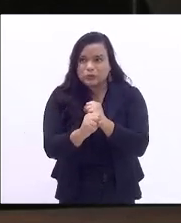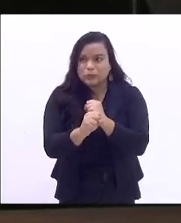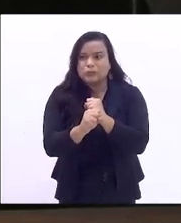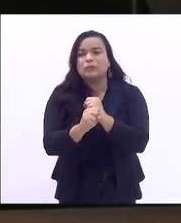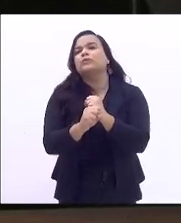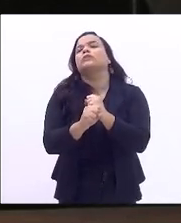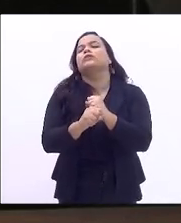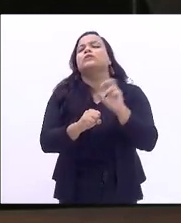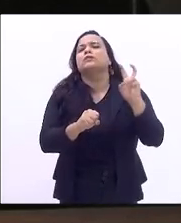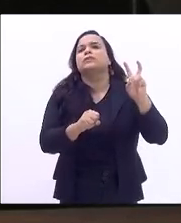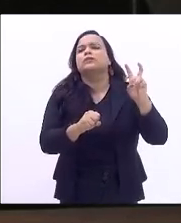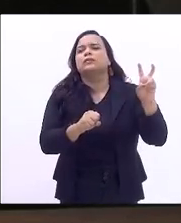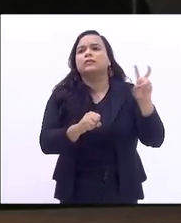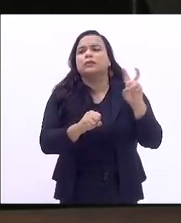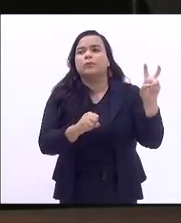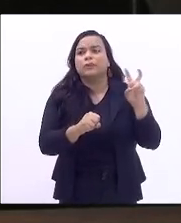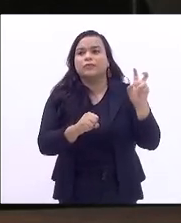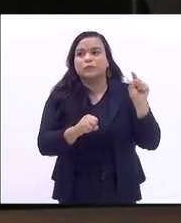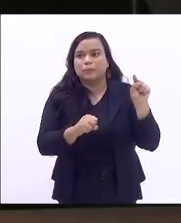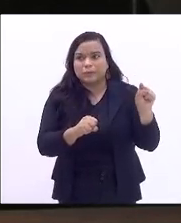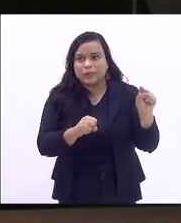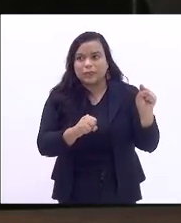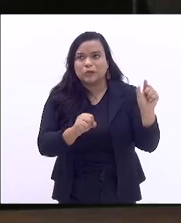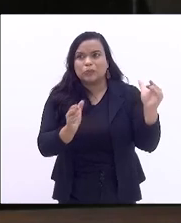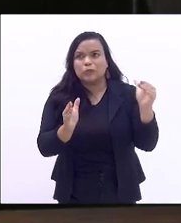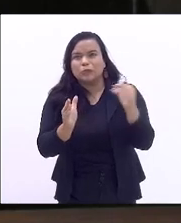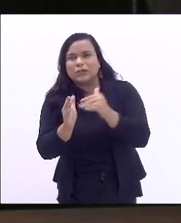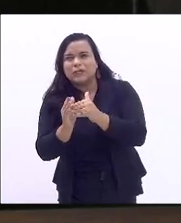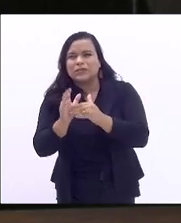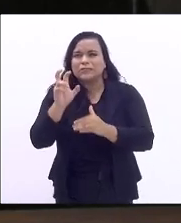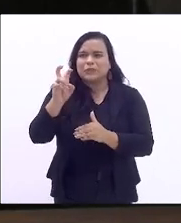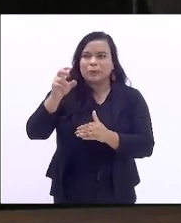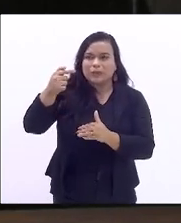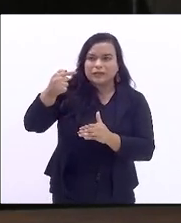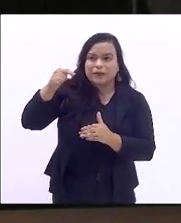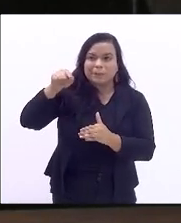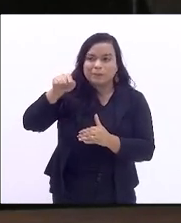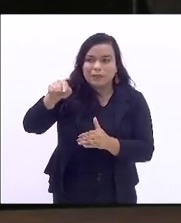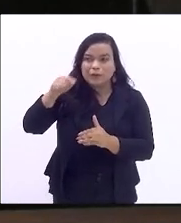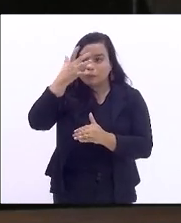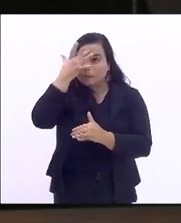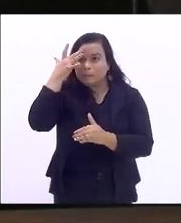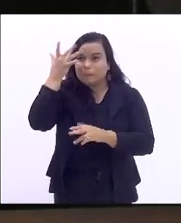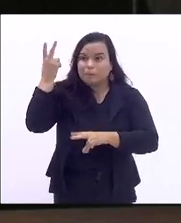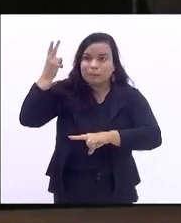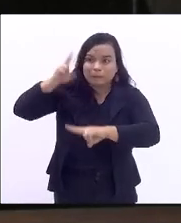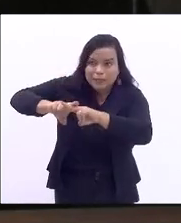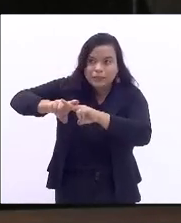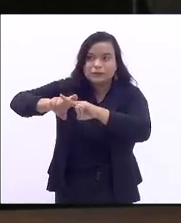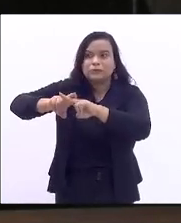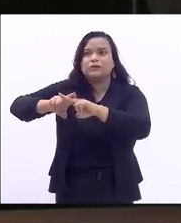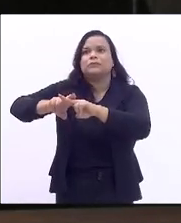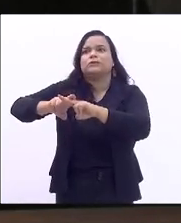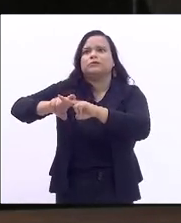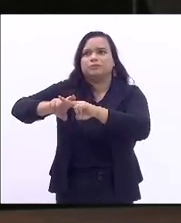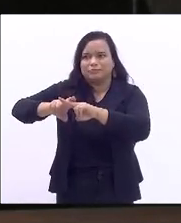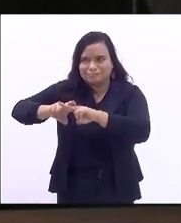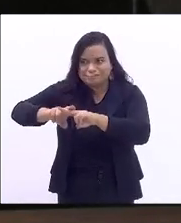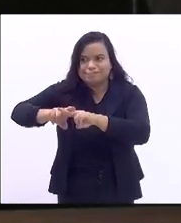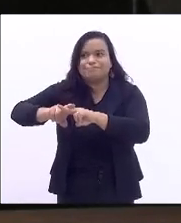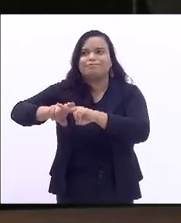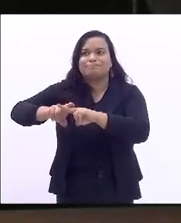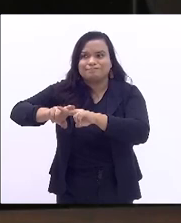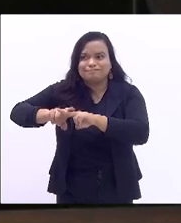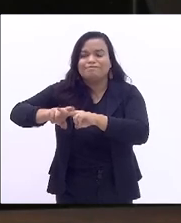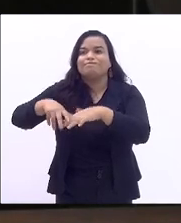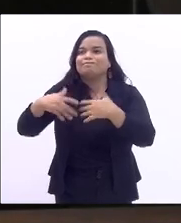entre 55 1057 mil presos nós não podemos